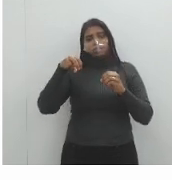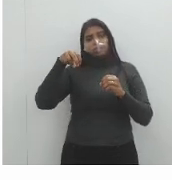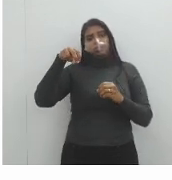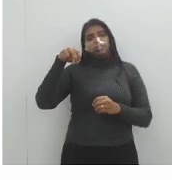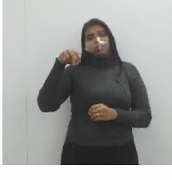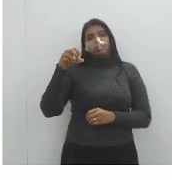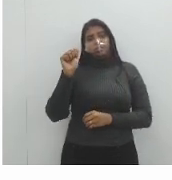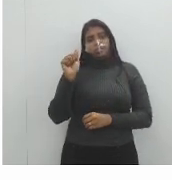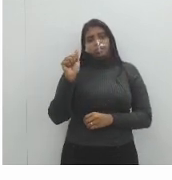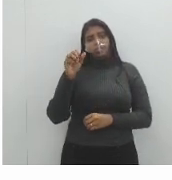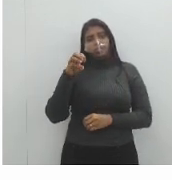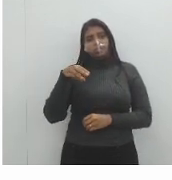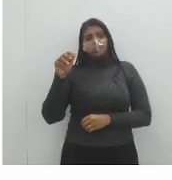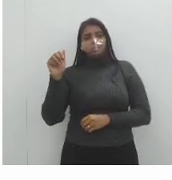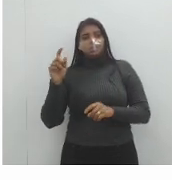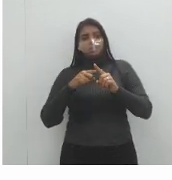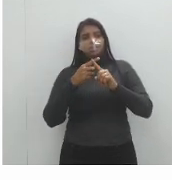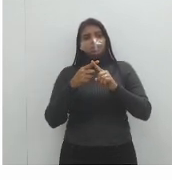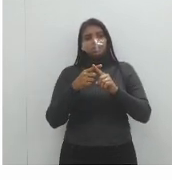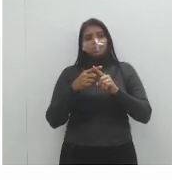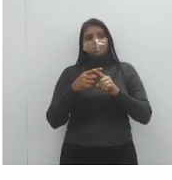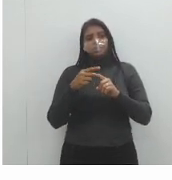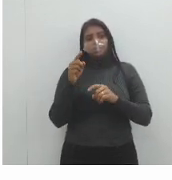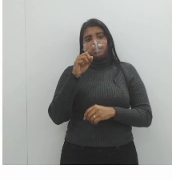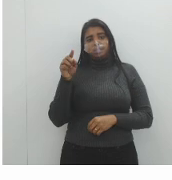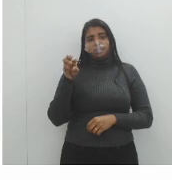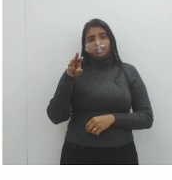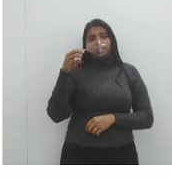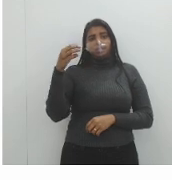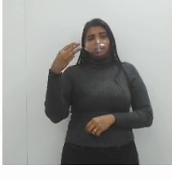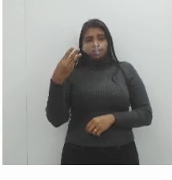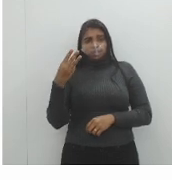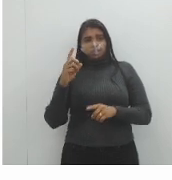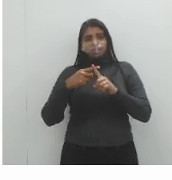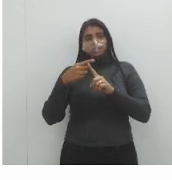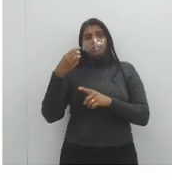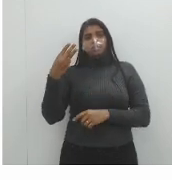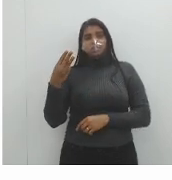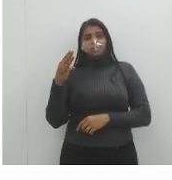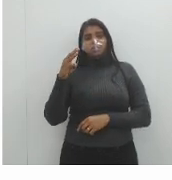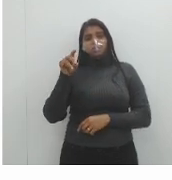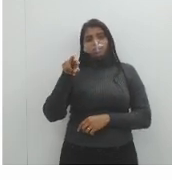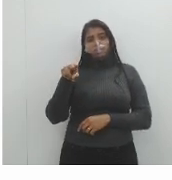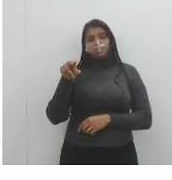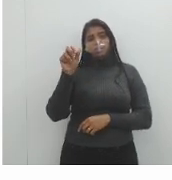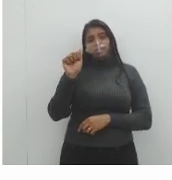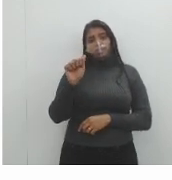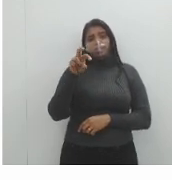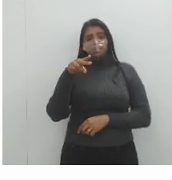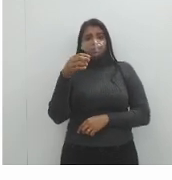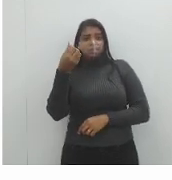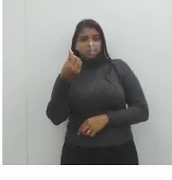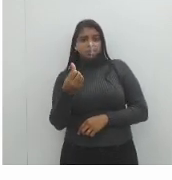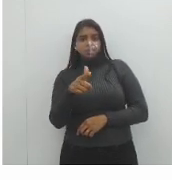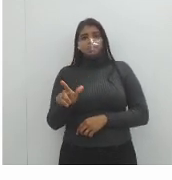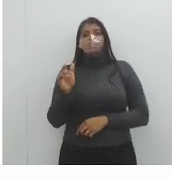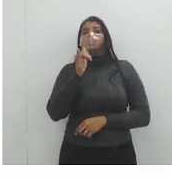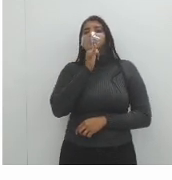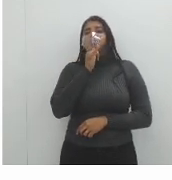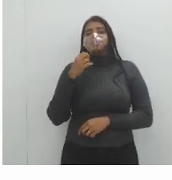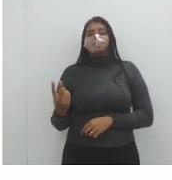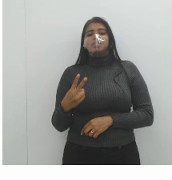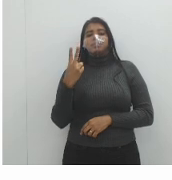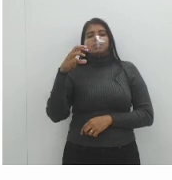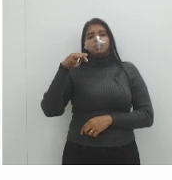a Z mais N. 3 prótons, 3 nêutrons. Então, A igual a 6. E no outro exemplo, o valor